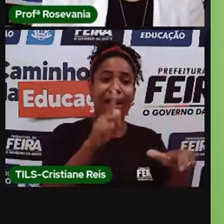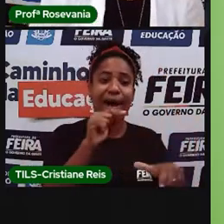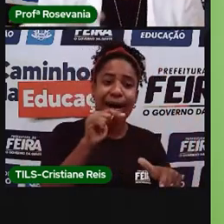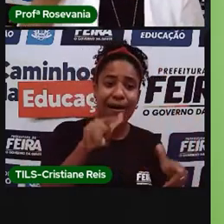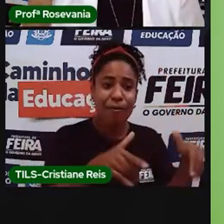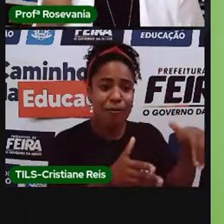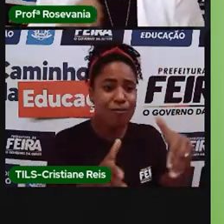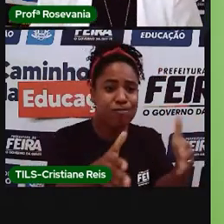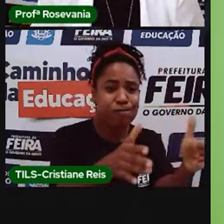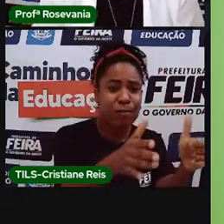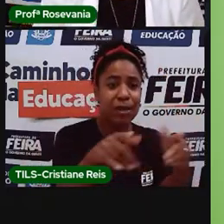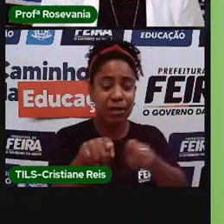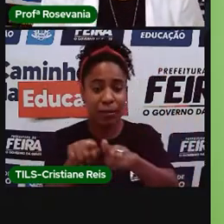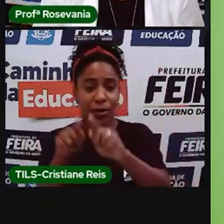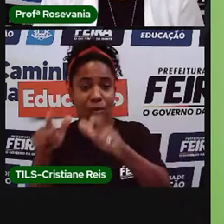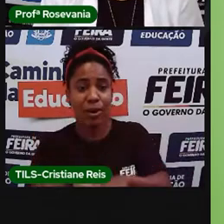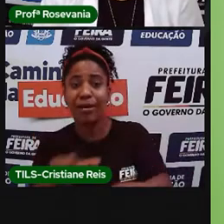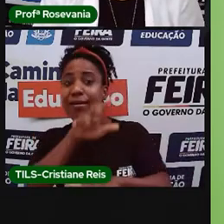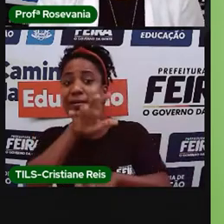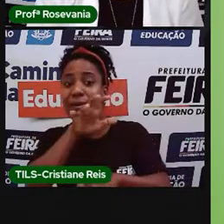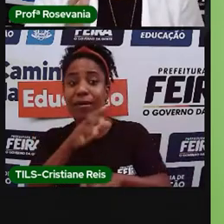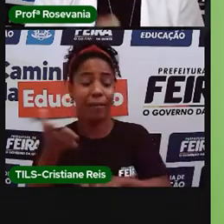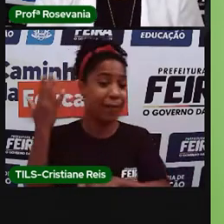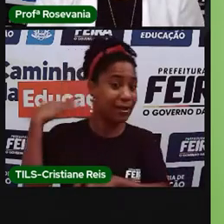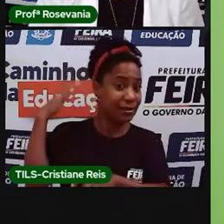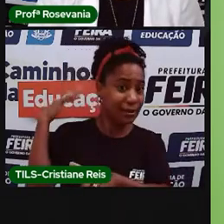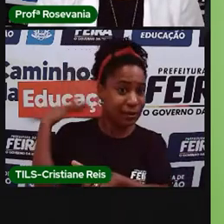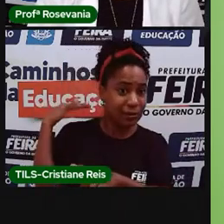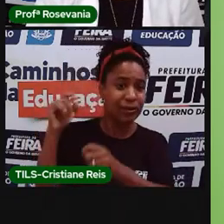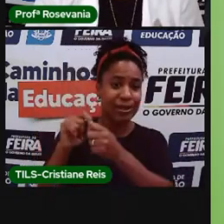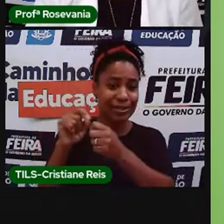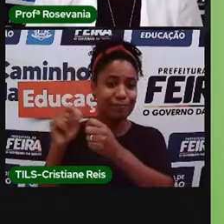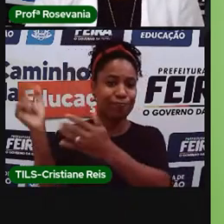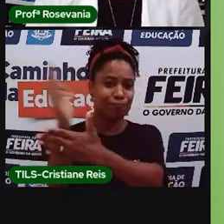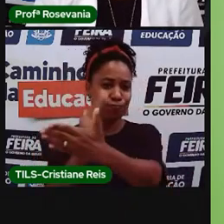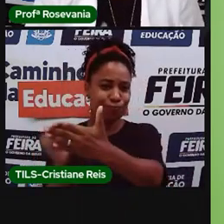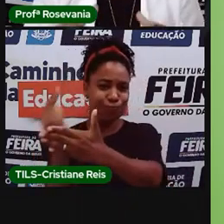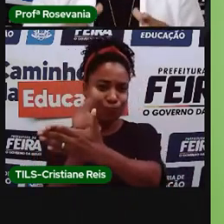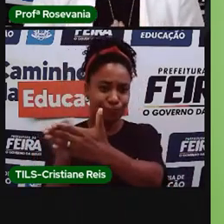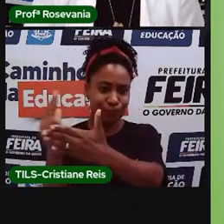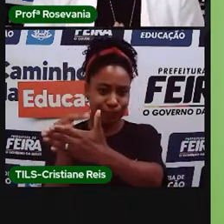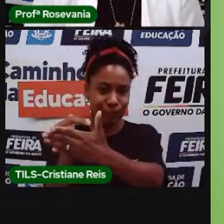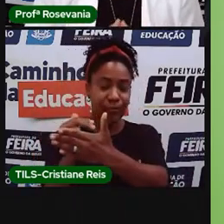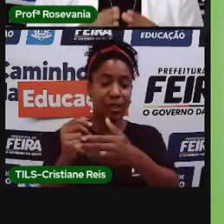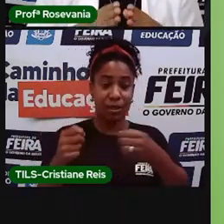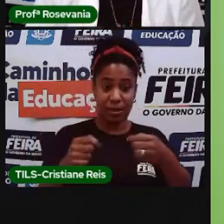mais animais, também era uma preocupação dos povos, né, mais antigos. E aí diz assim,